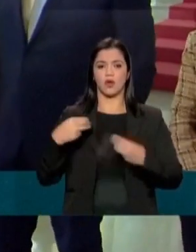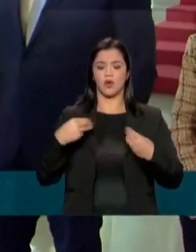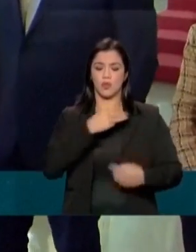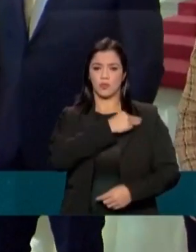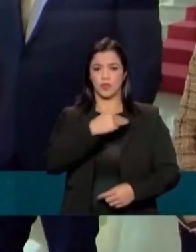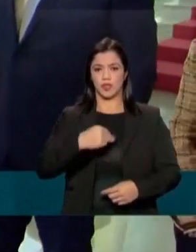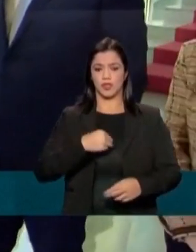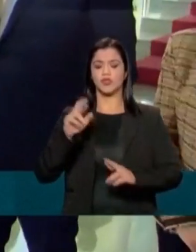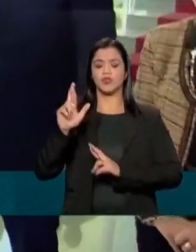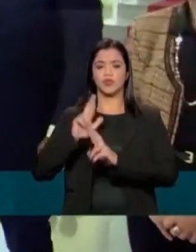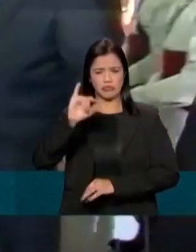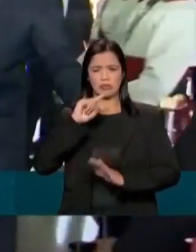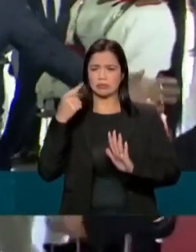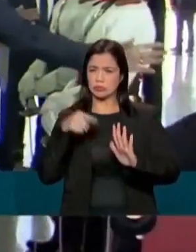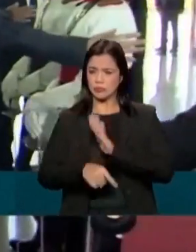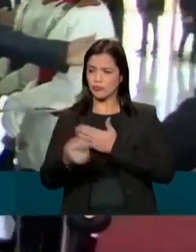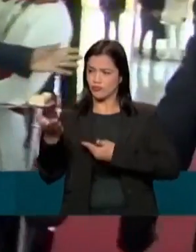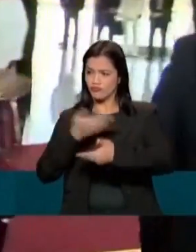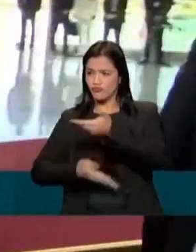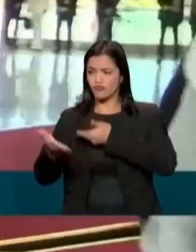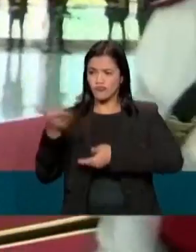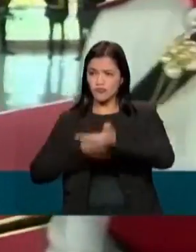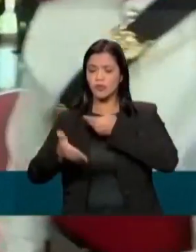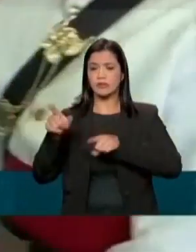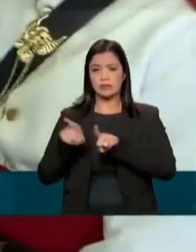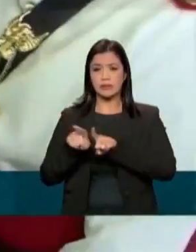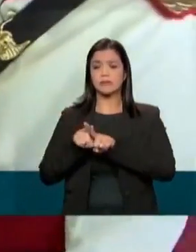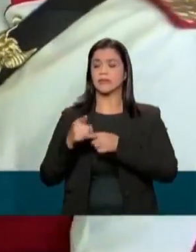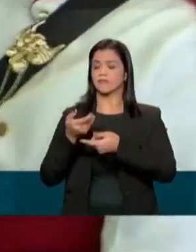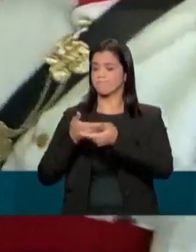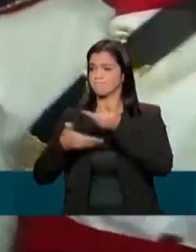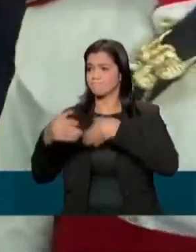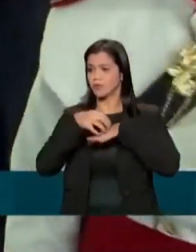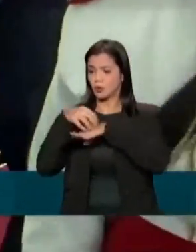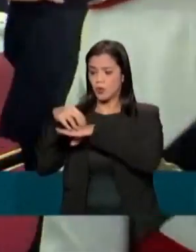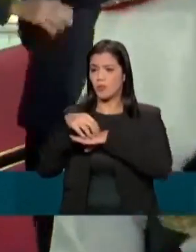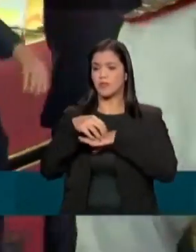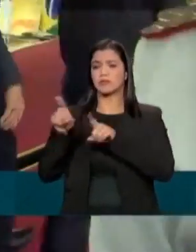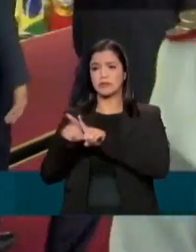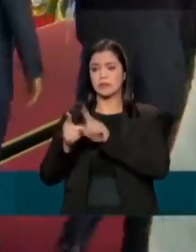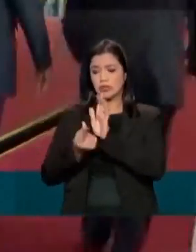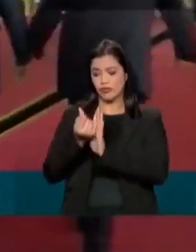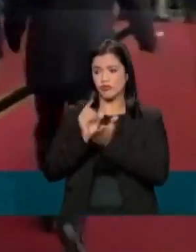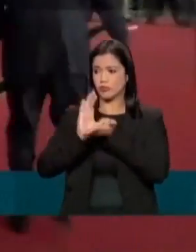como as comemorações dos 200 anos da independência do Brasil, que se assinalam em 2022.